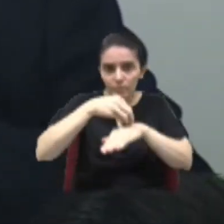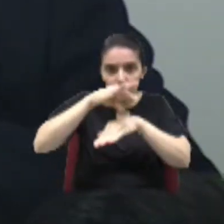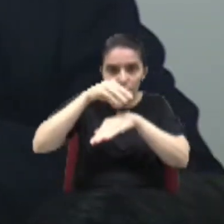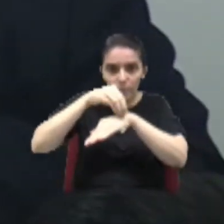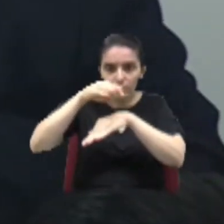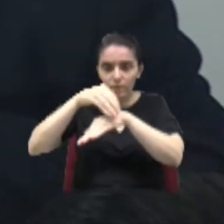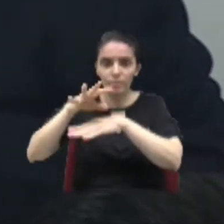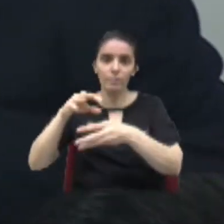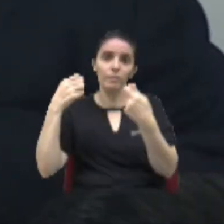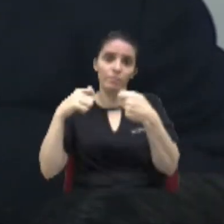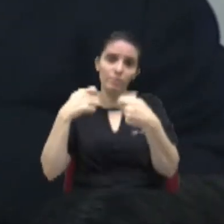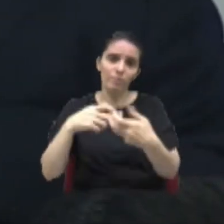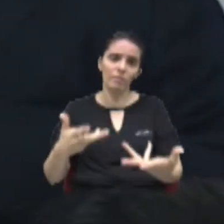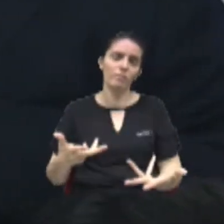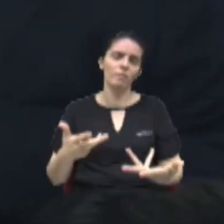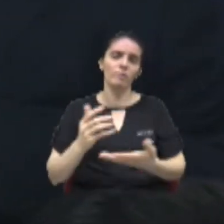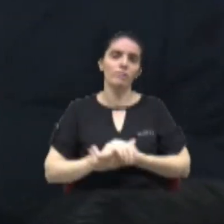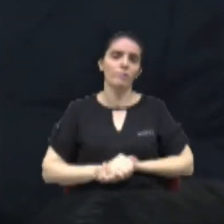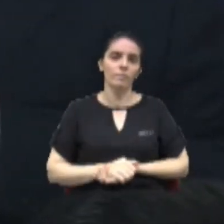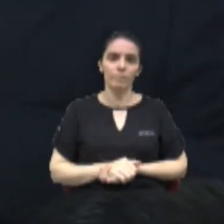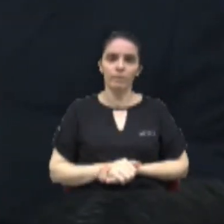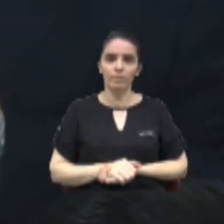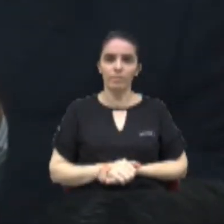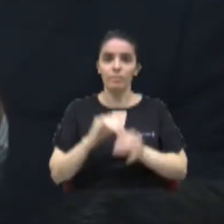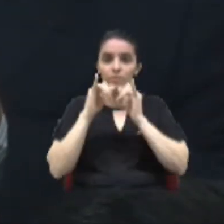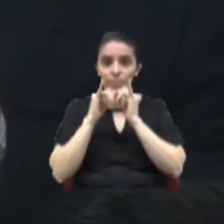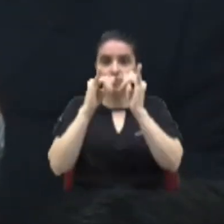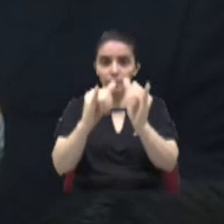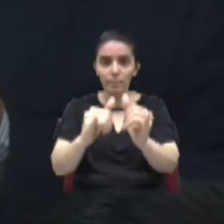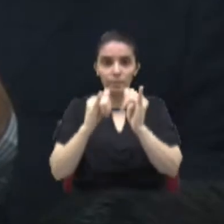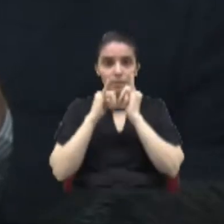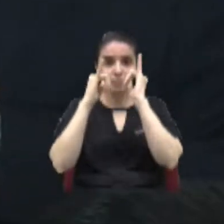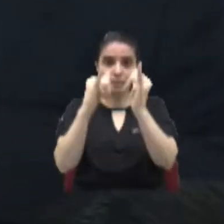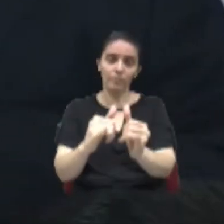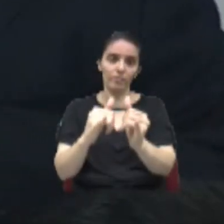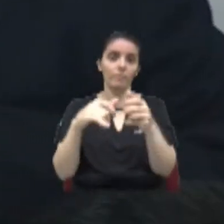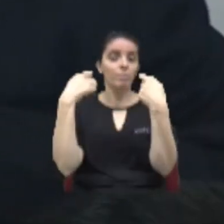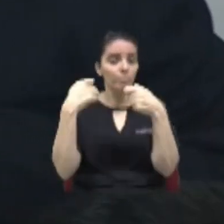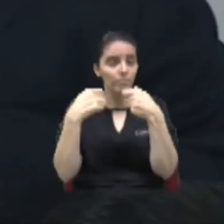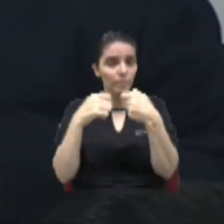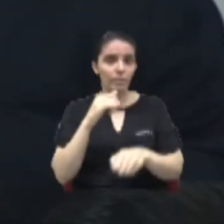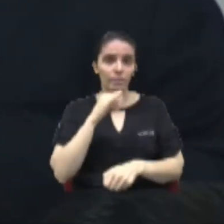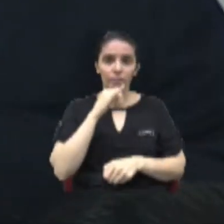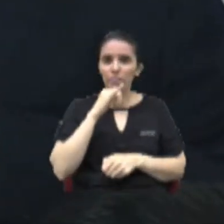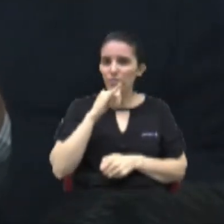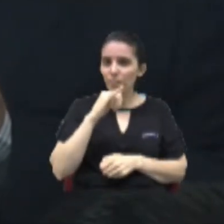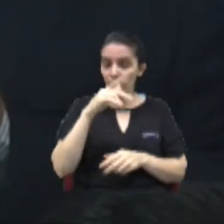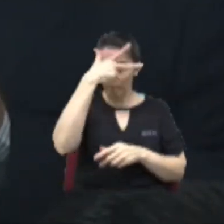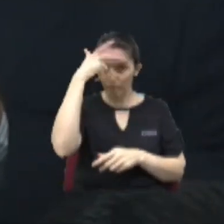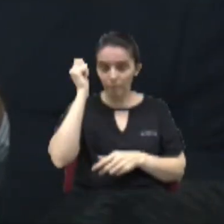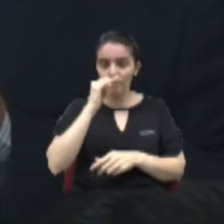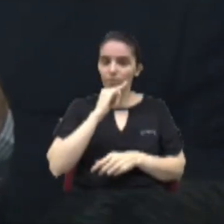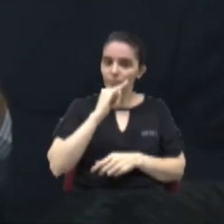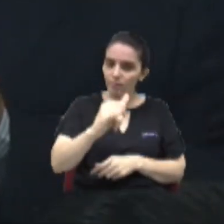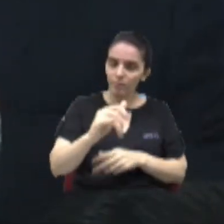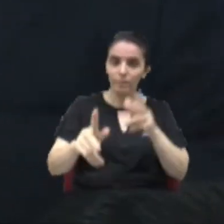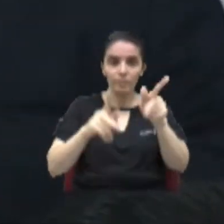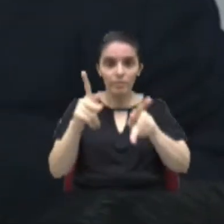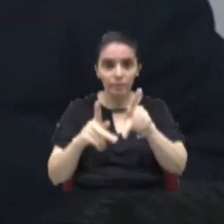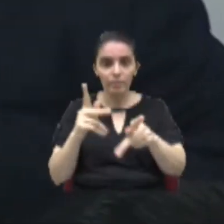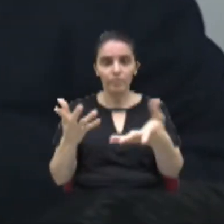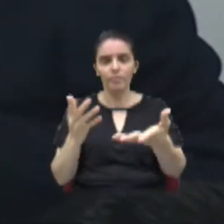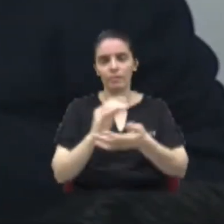ele mudava, ia morar sozinho. Tem pessoas que não pagavam aluguel e acabava mudando, tinha que